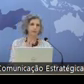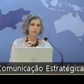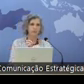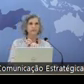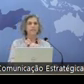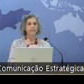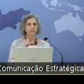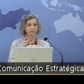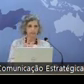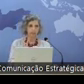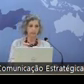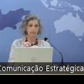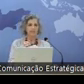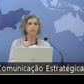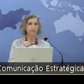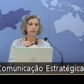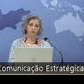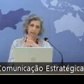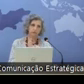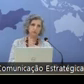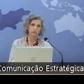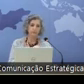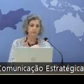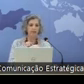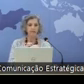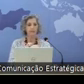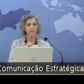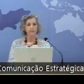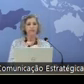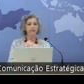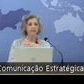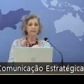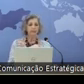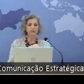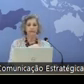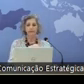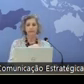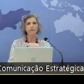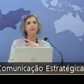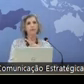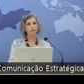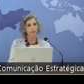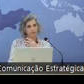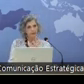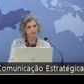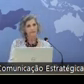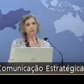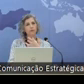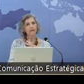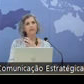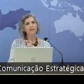pelo seu município para o seu mundo E no caso tirei para o estado né de tratamento da gestante